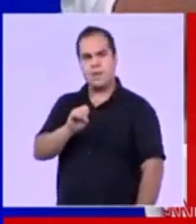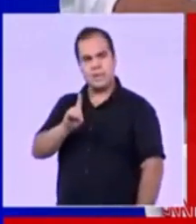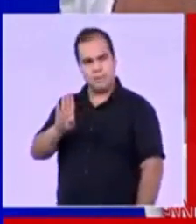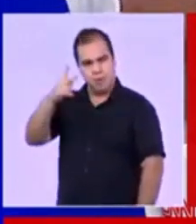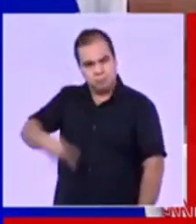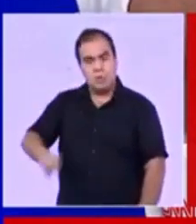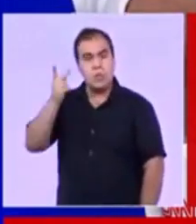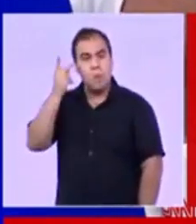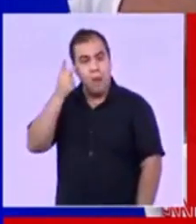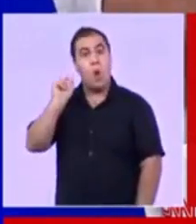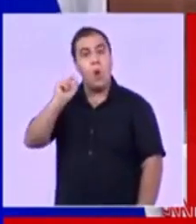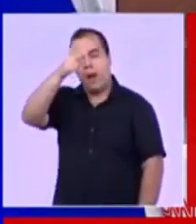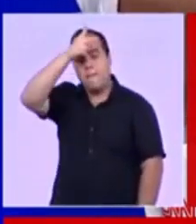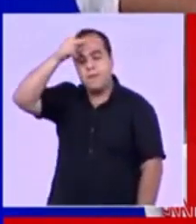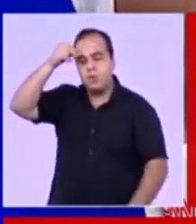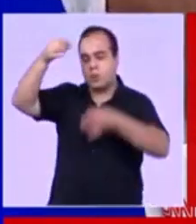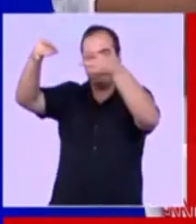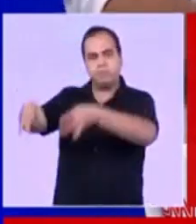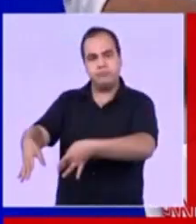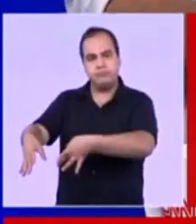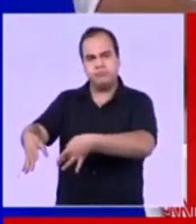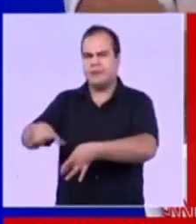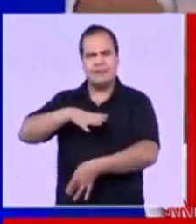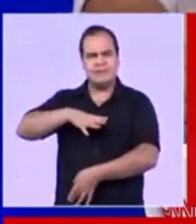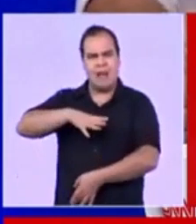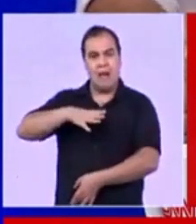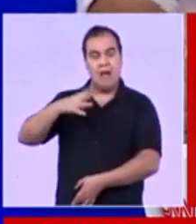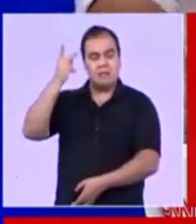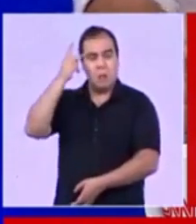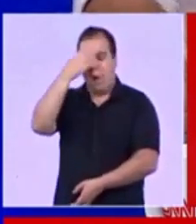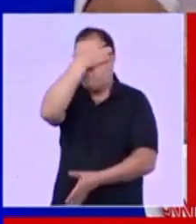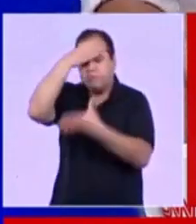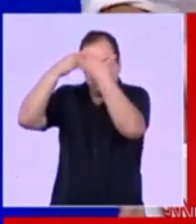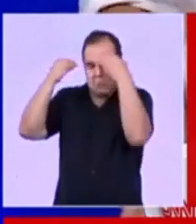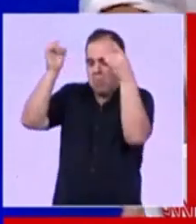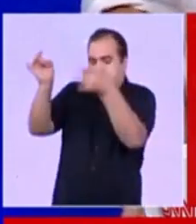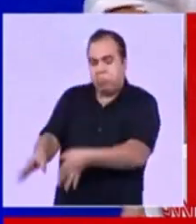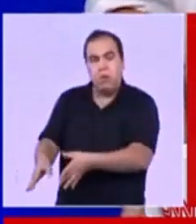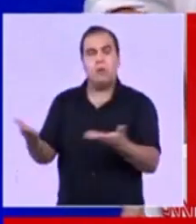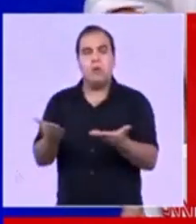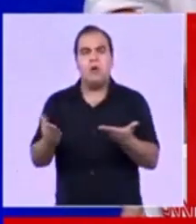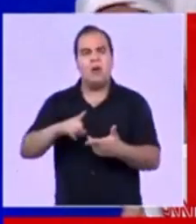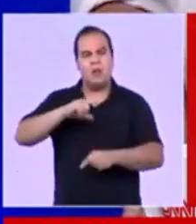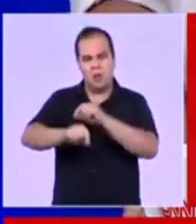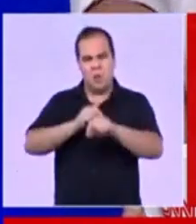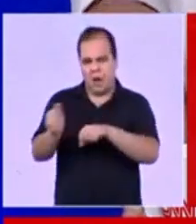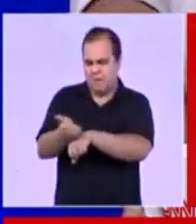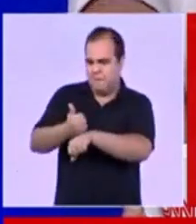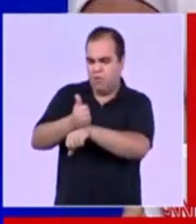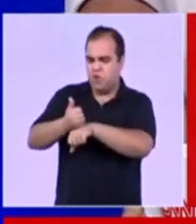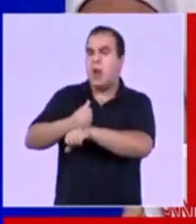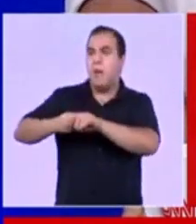de São Paulo abandonou a prefeitura abandonou a cidade de São Paulo usou São Paulo como trampolim para sua carreira pessoal